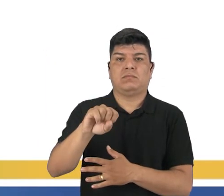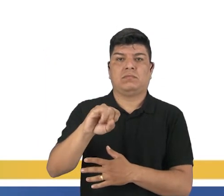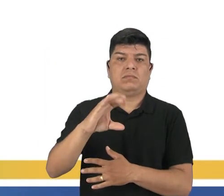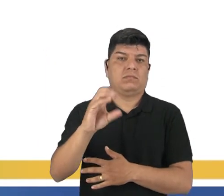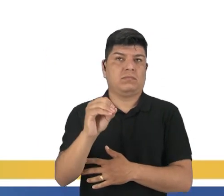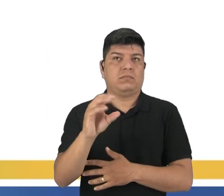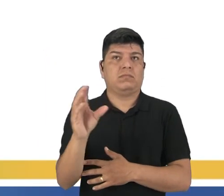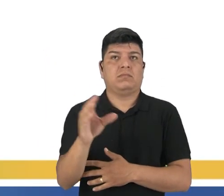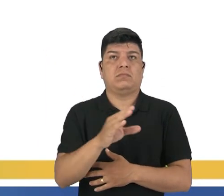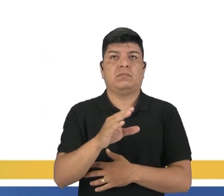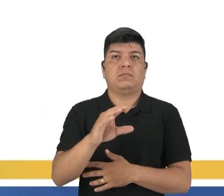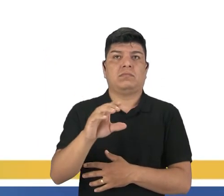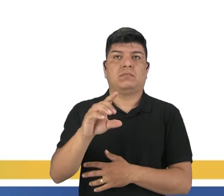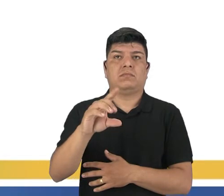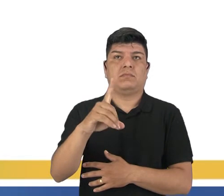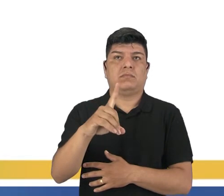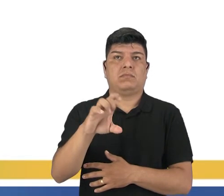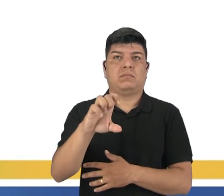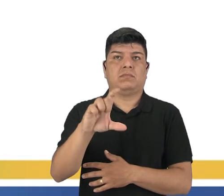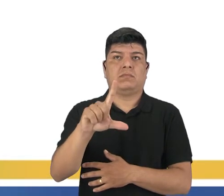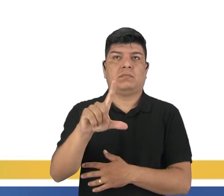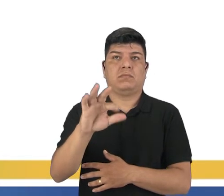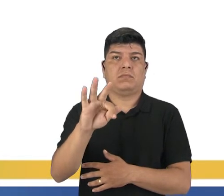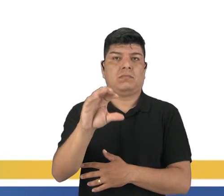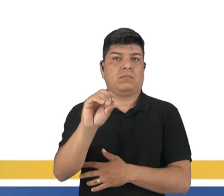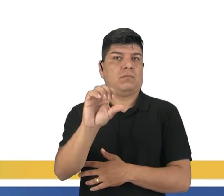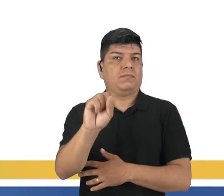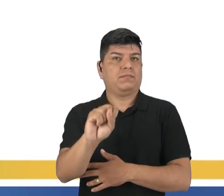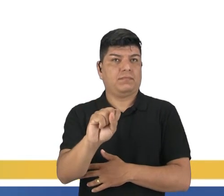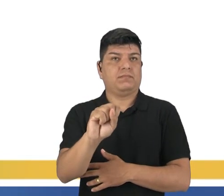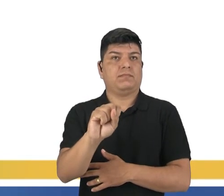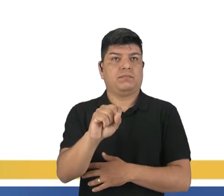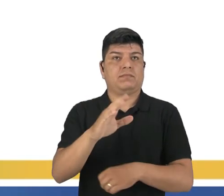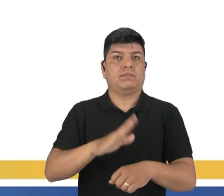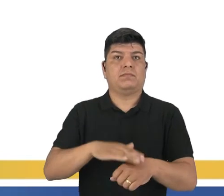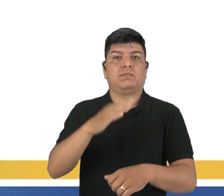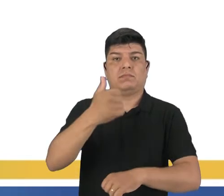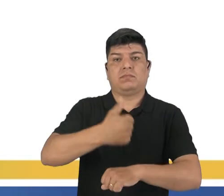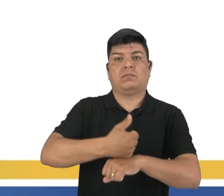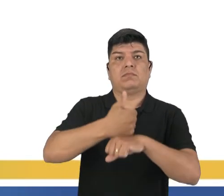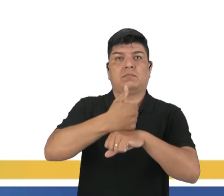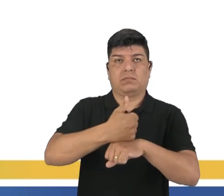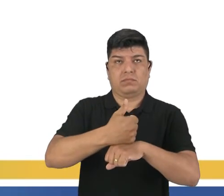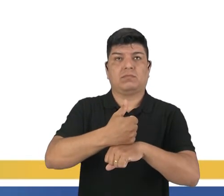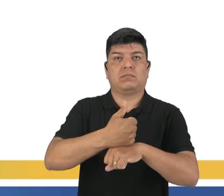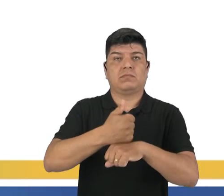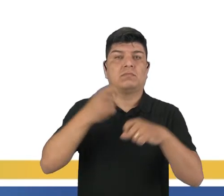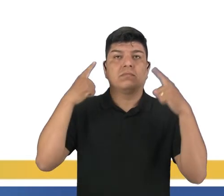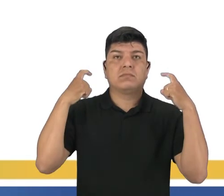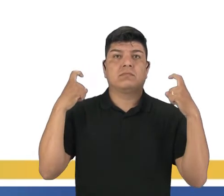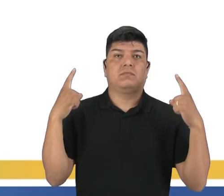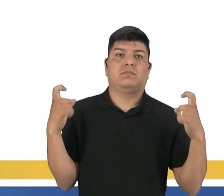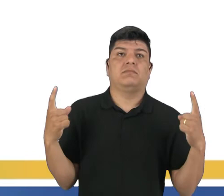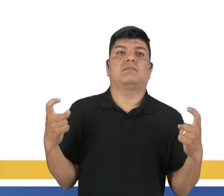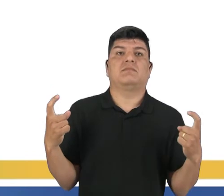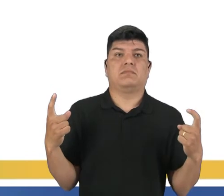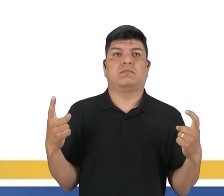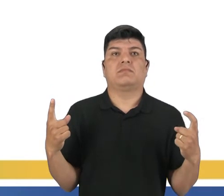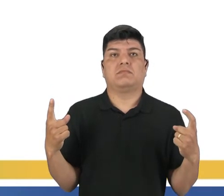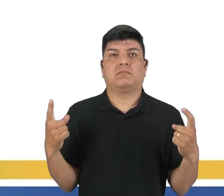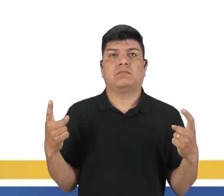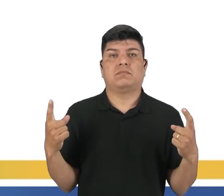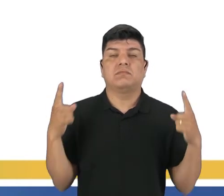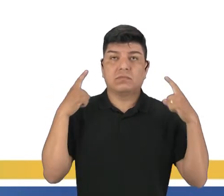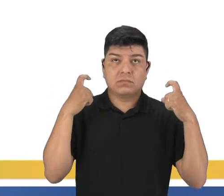como se fosse uma meia-lua, para obter uma maior qualidade em sua acústica. Ou seja,